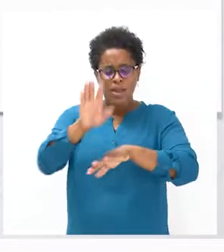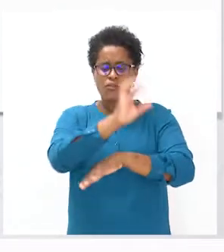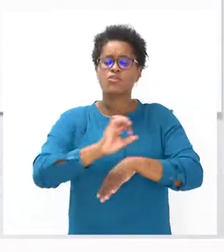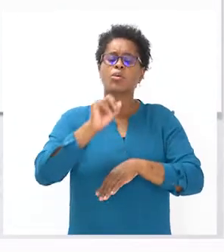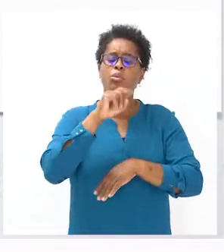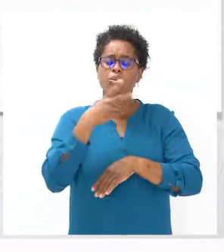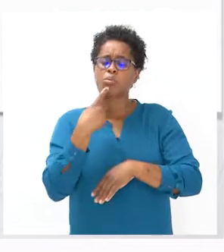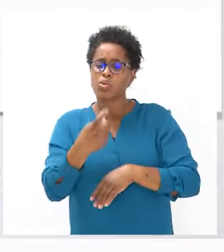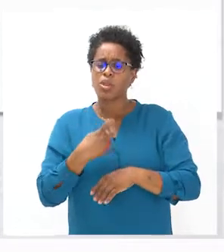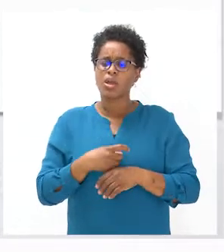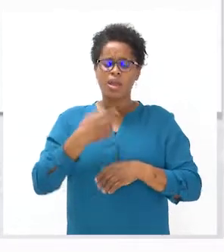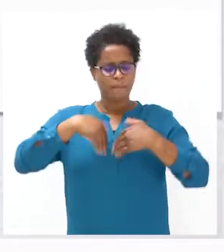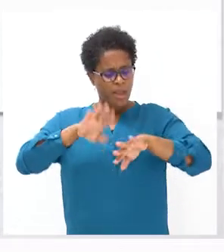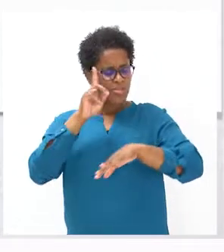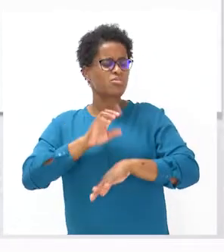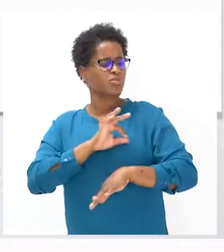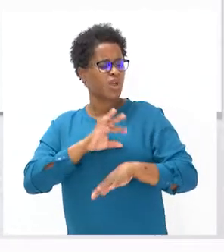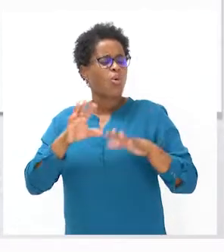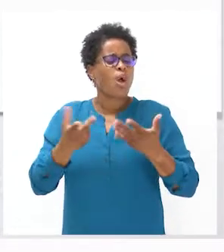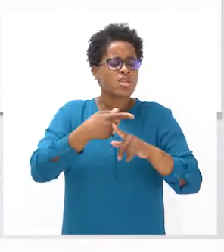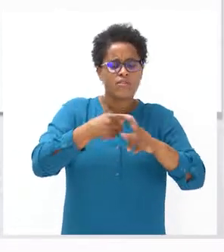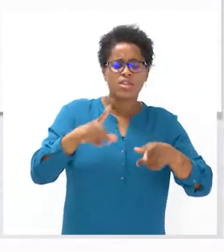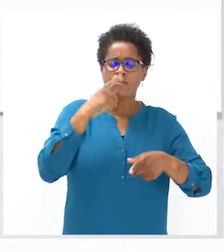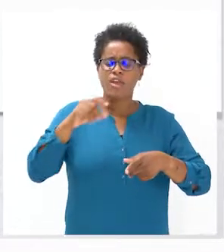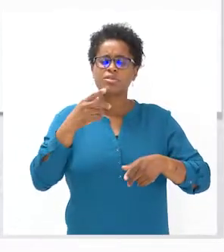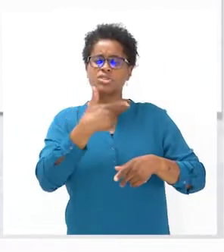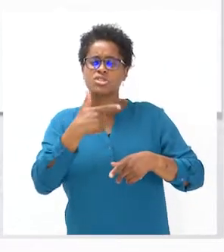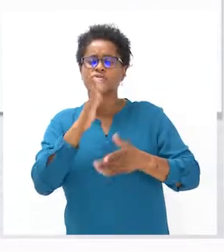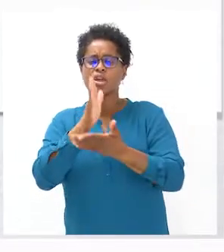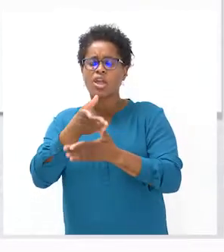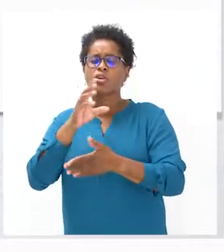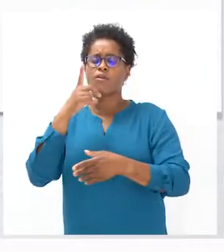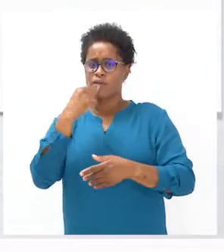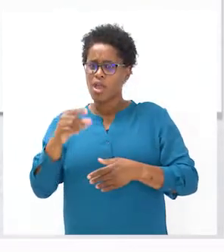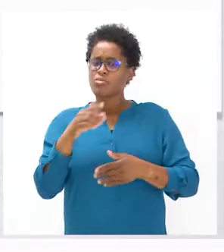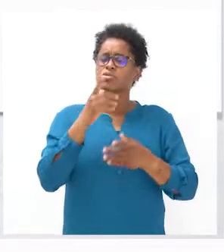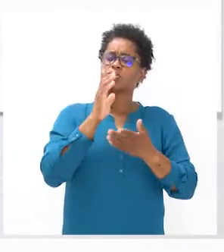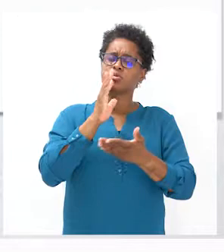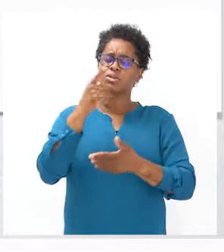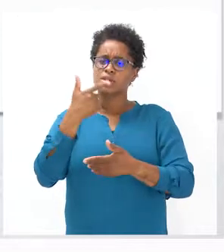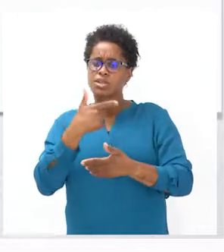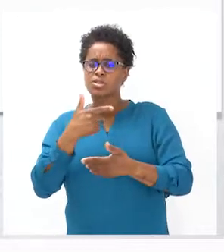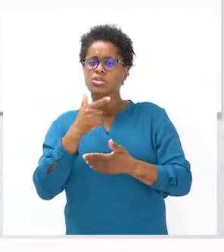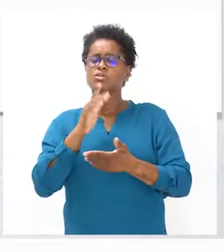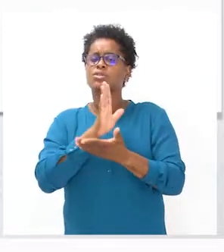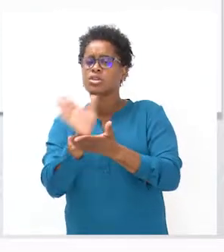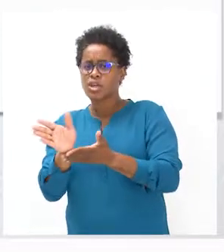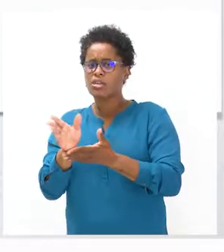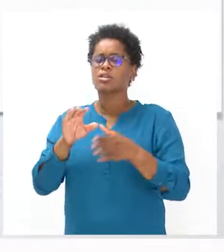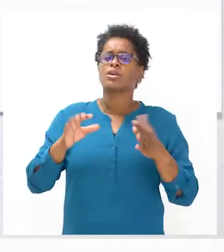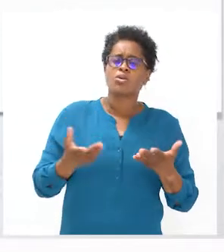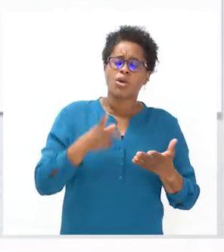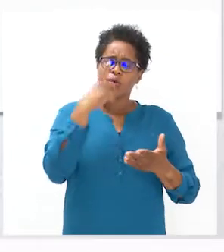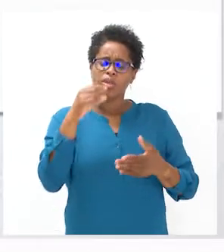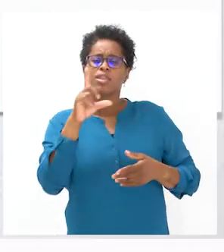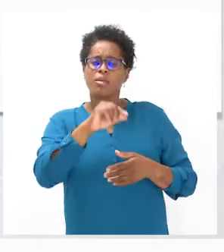é a diferença entre o verbo transitivo direto, o verbo transitivo indireto e o verbo transitivo direto e